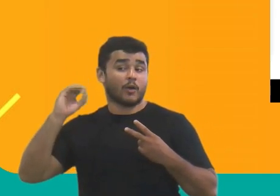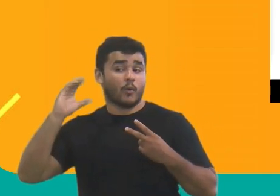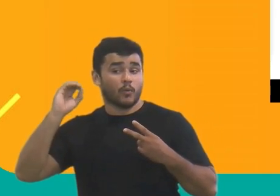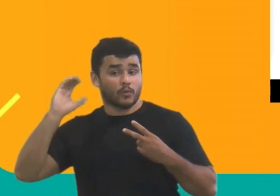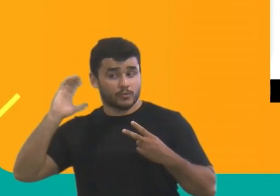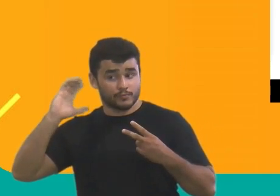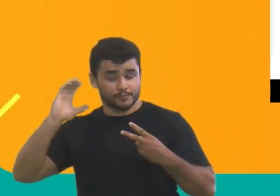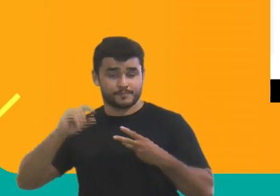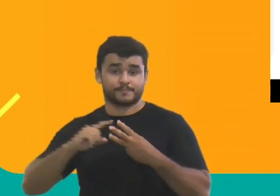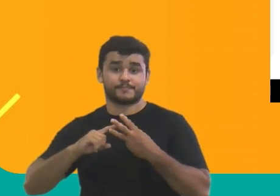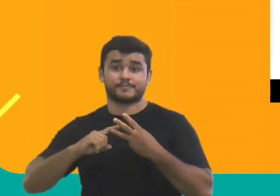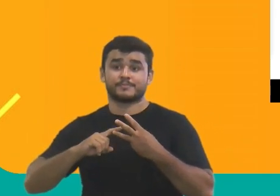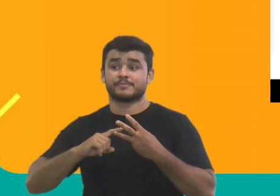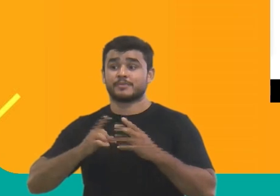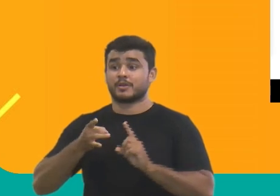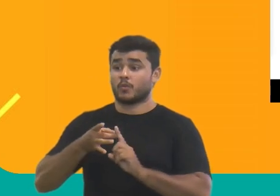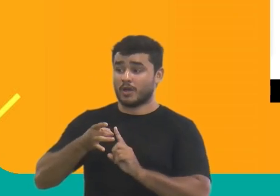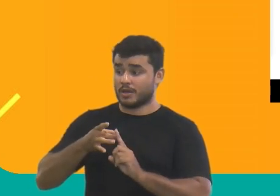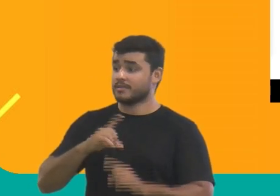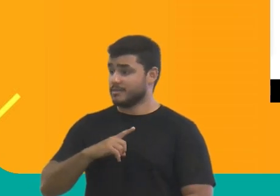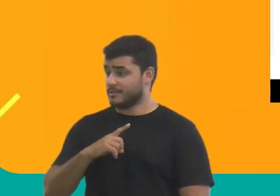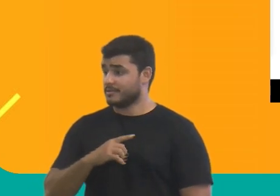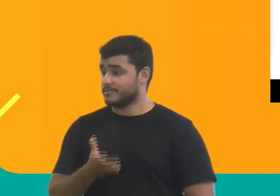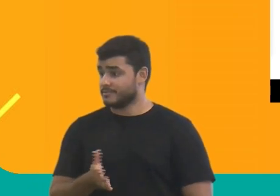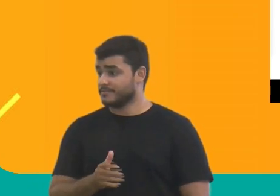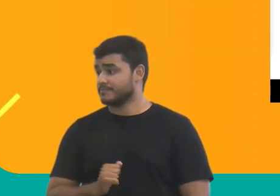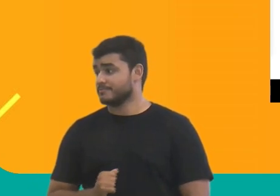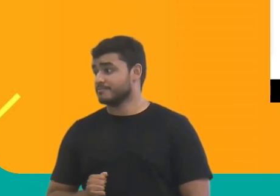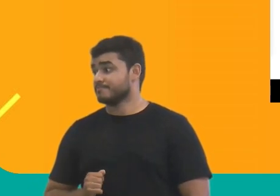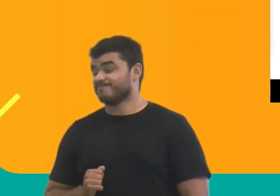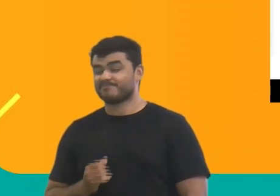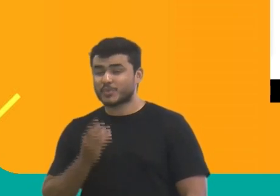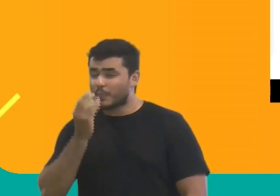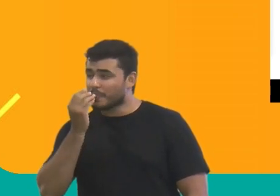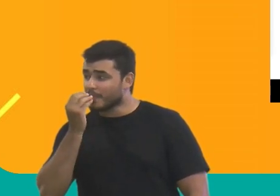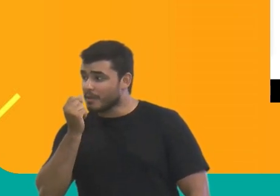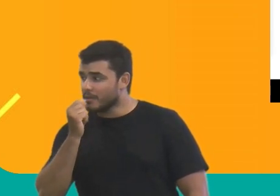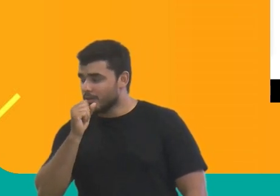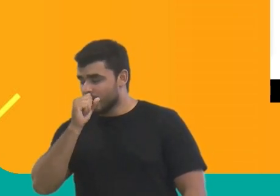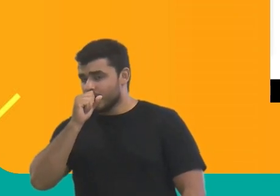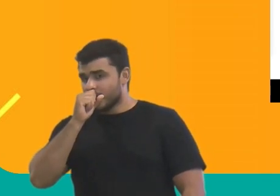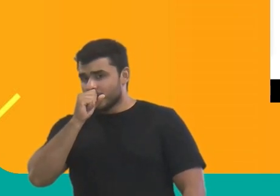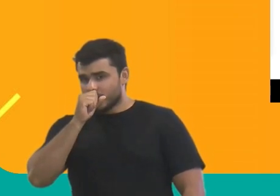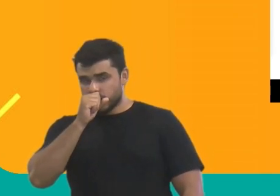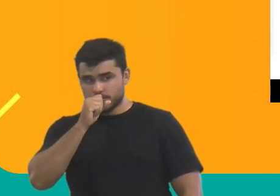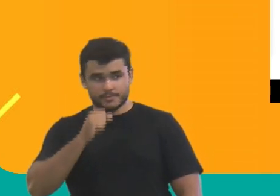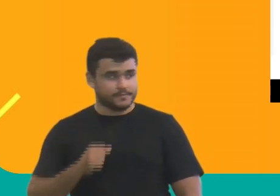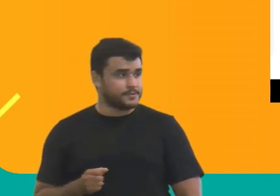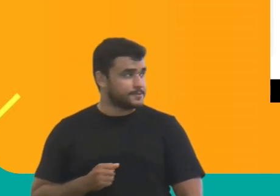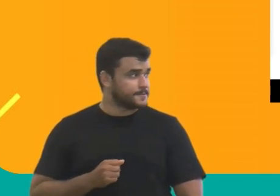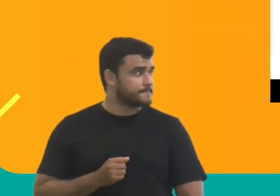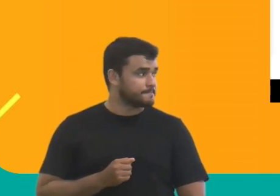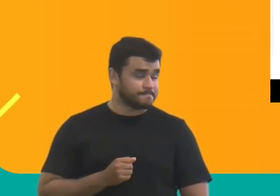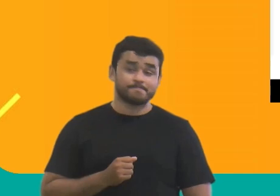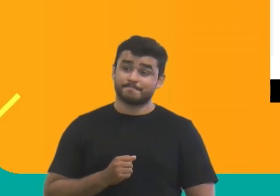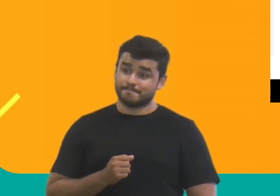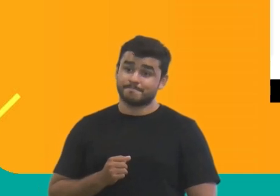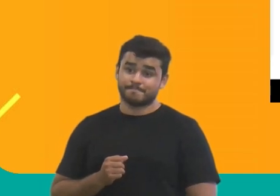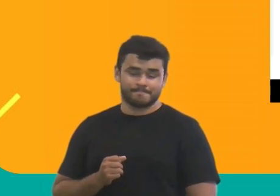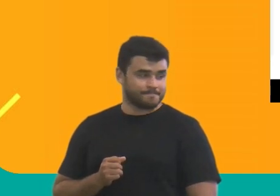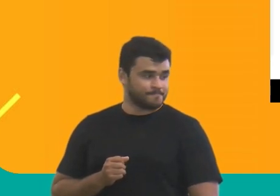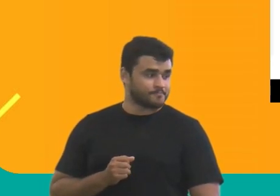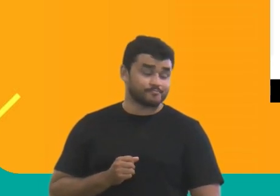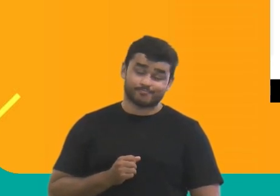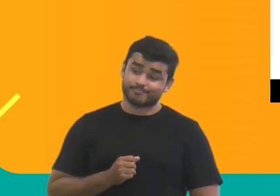sal e guaraná salgado. É péssimo. Volte, pega mas a questãozinha. Melhora. Melhora